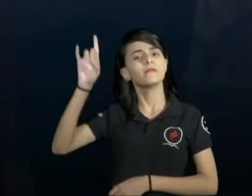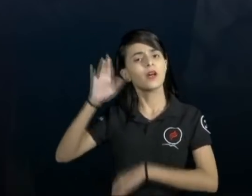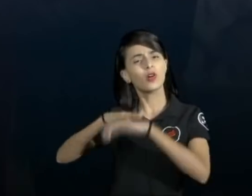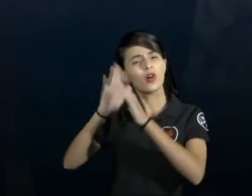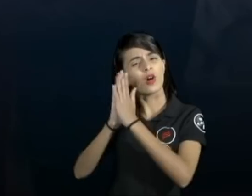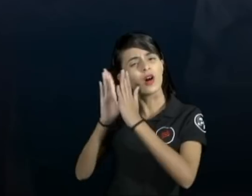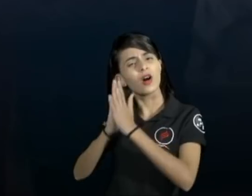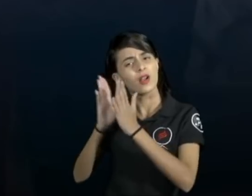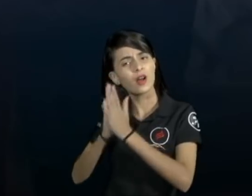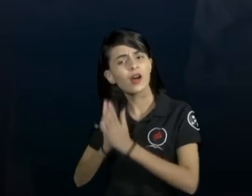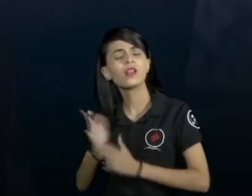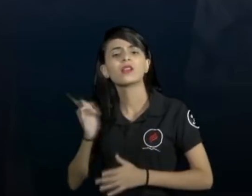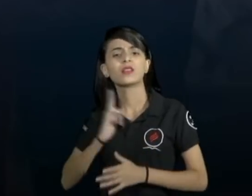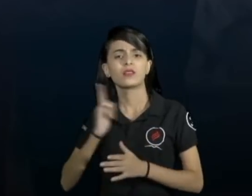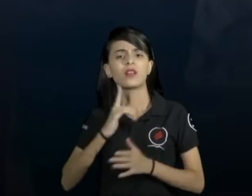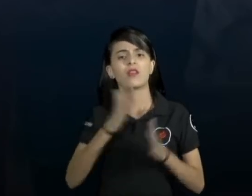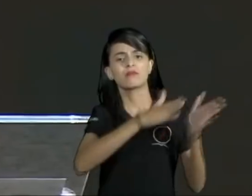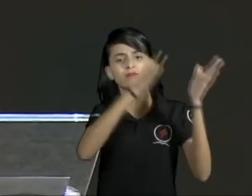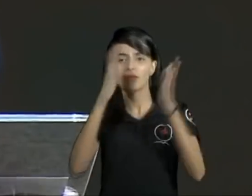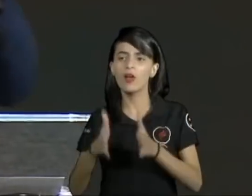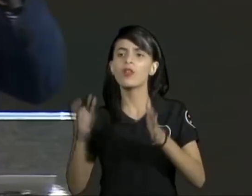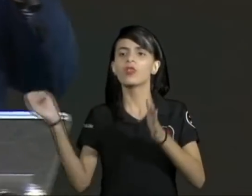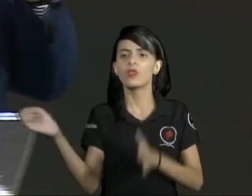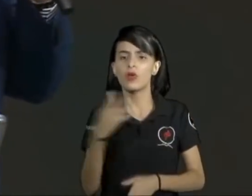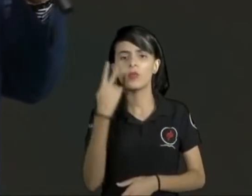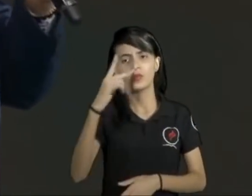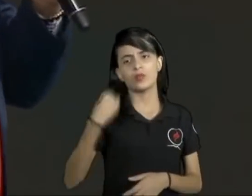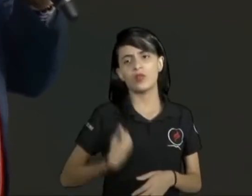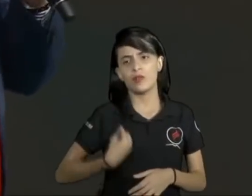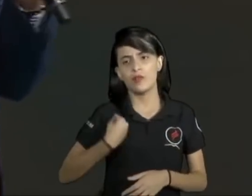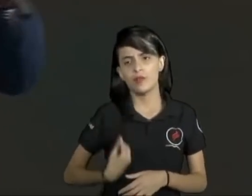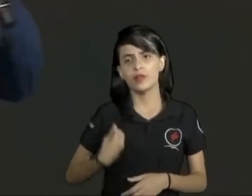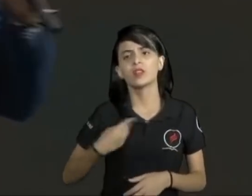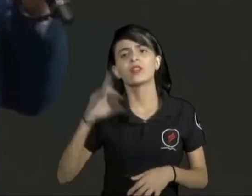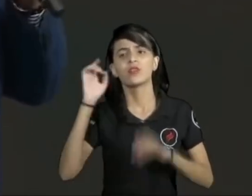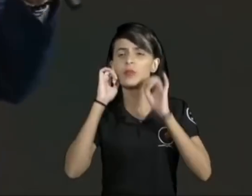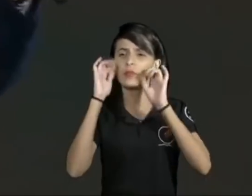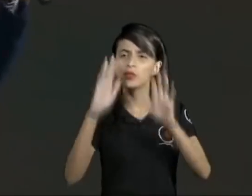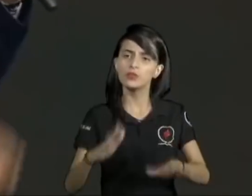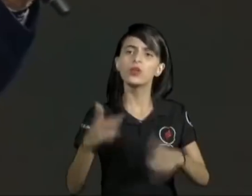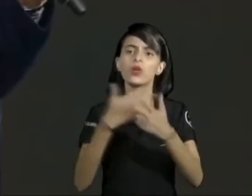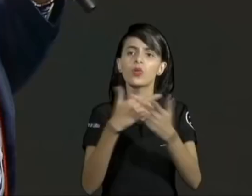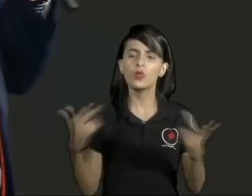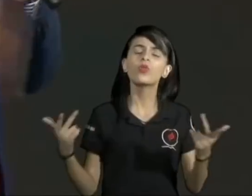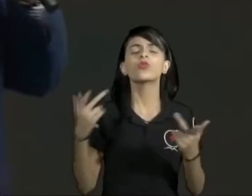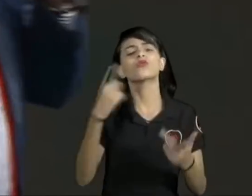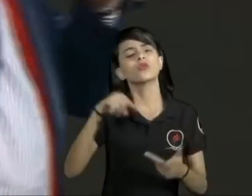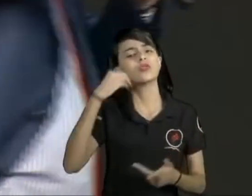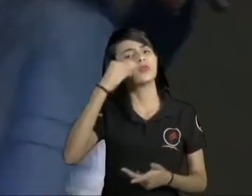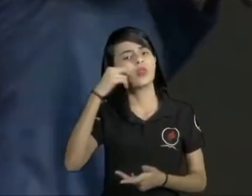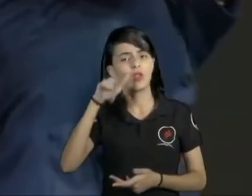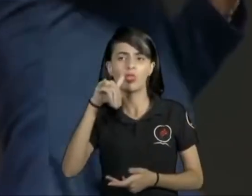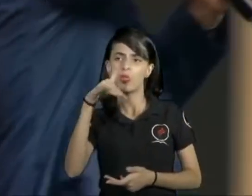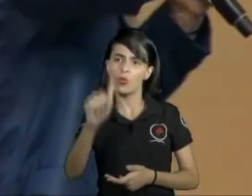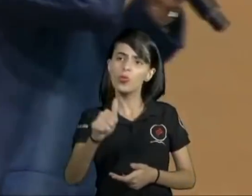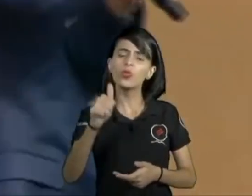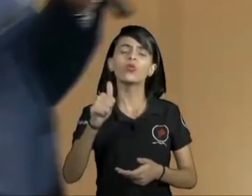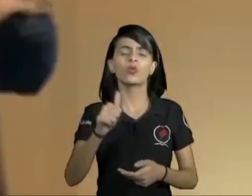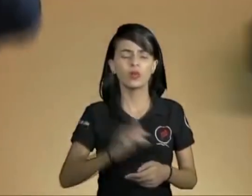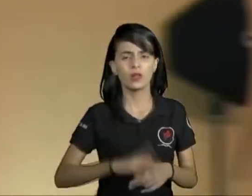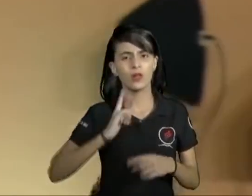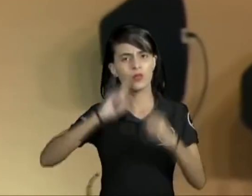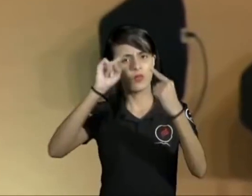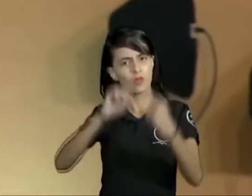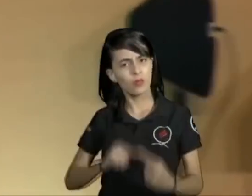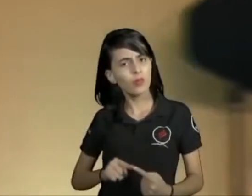bem uma nova estação para sua vida Deus vai te abençoar com bênçãos que você ainda não experimentou para que você cumpra